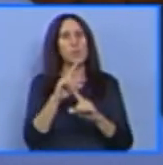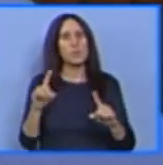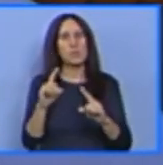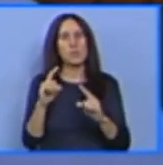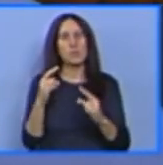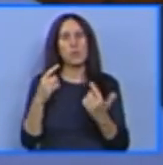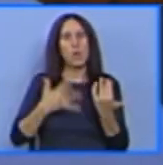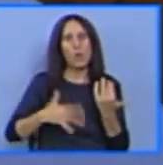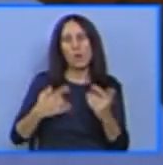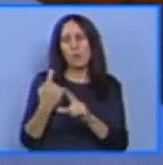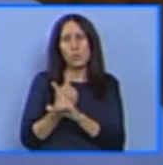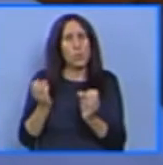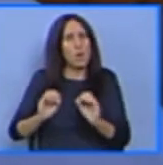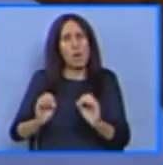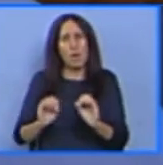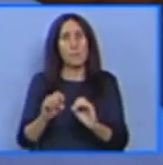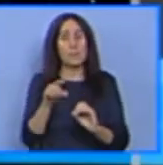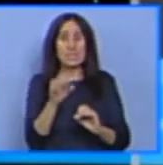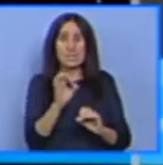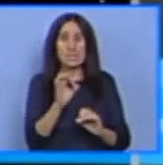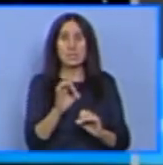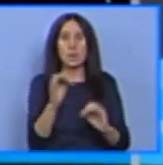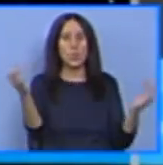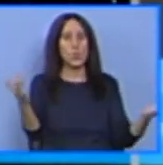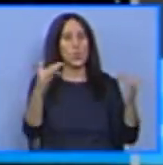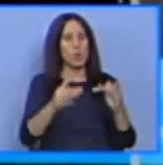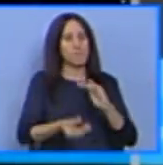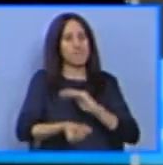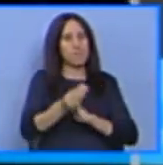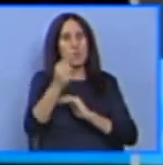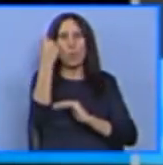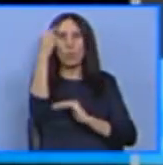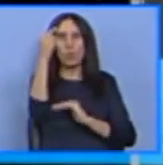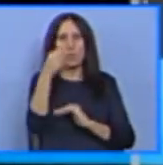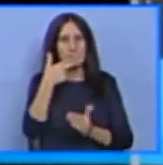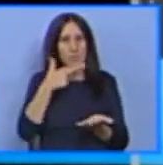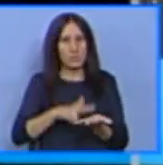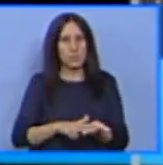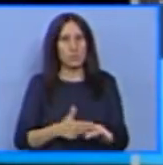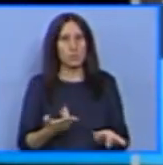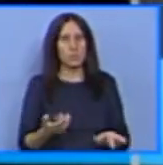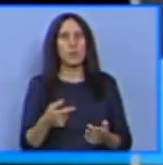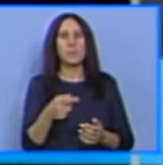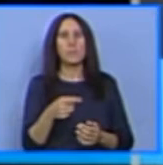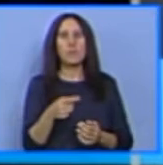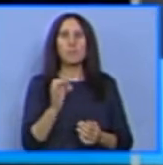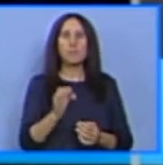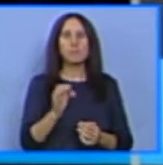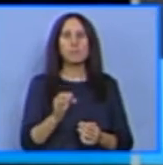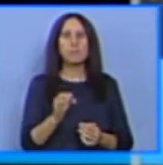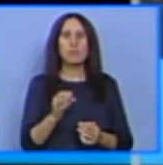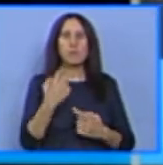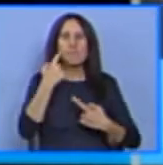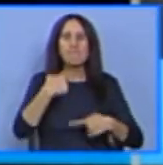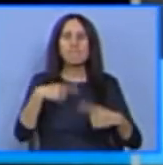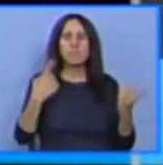música rock. Este ajuntamento é realmente uma coisa excepcional, única mesmo, não é parte de manifestações de